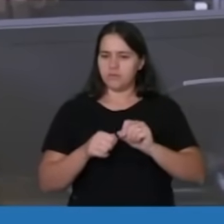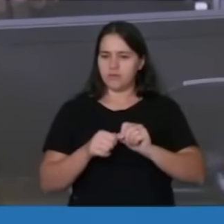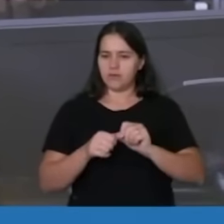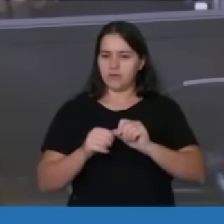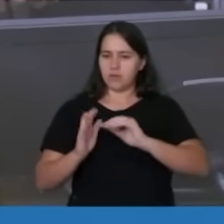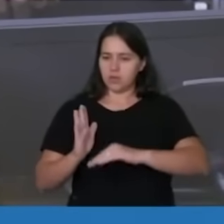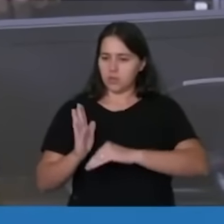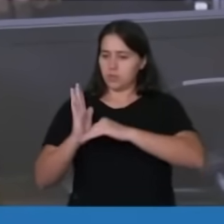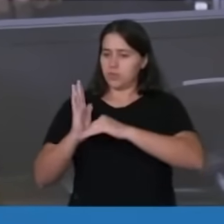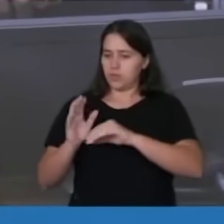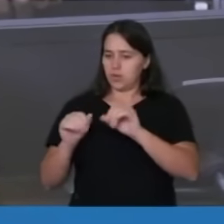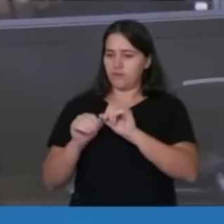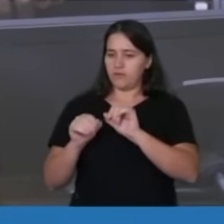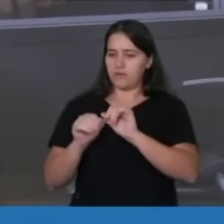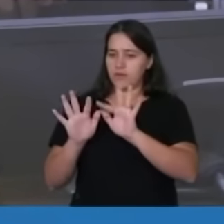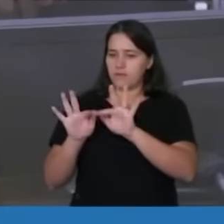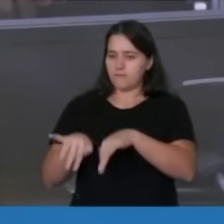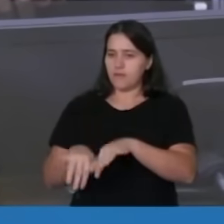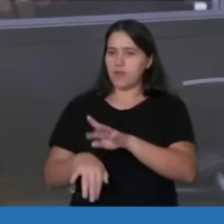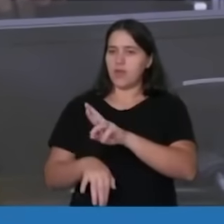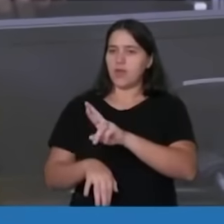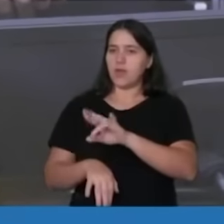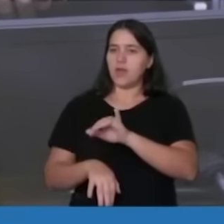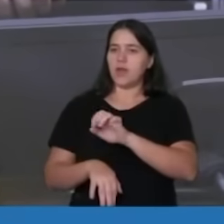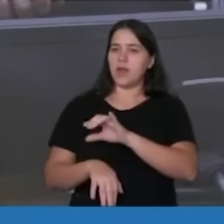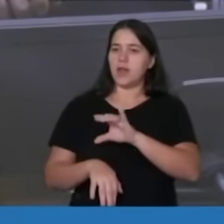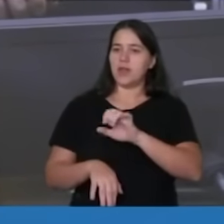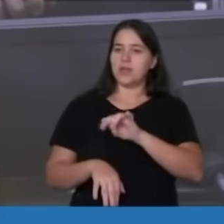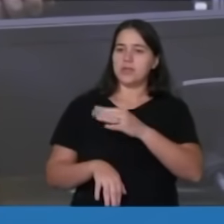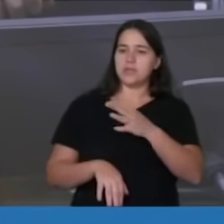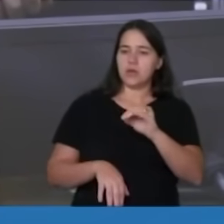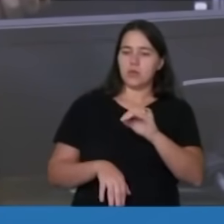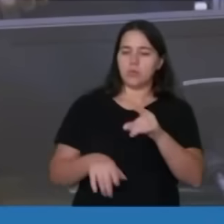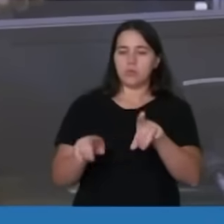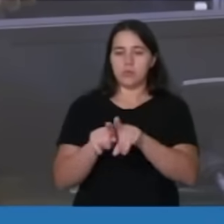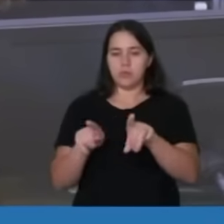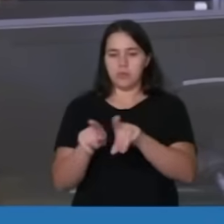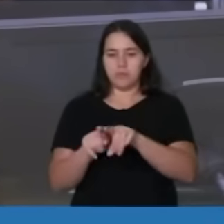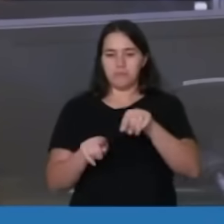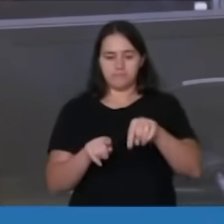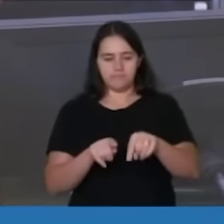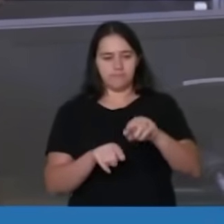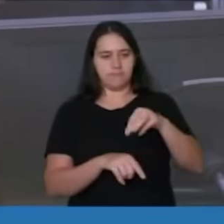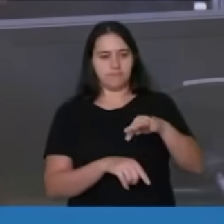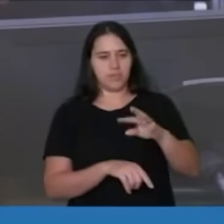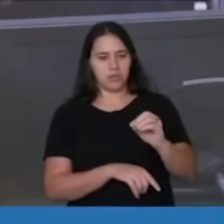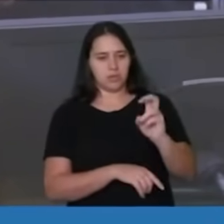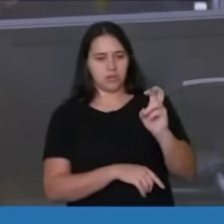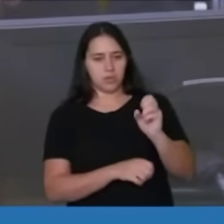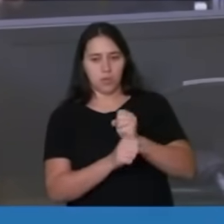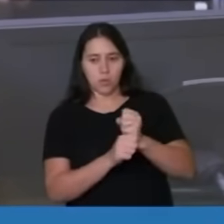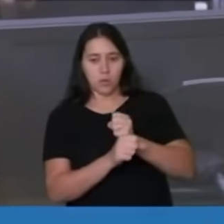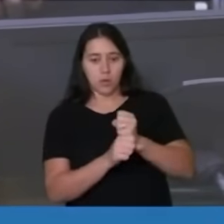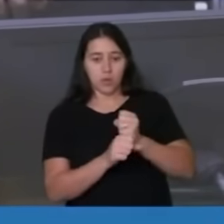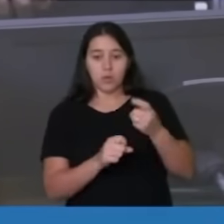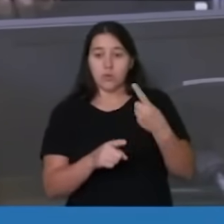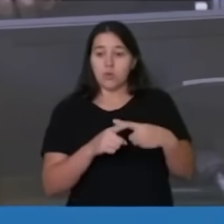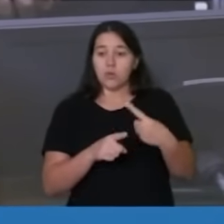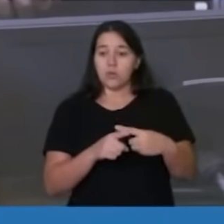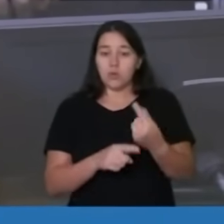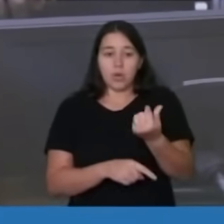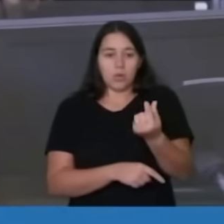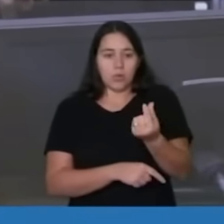nós faremos, sobre fim da reeleição, sobre coincidência de mandatos, sobre mandato de 5 anos, porque o custo das eleições no Brasil é